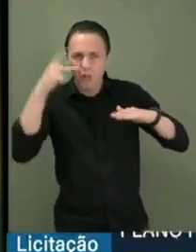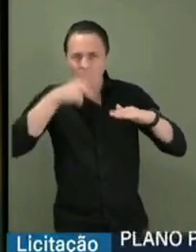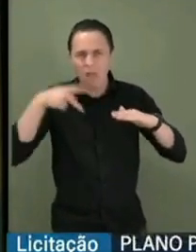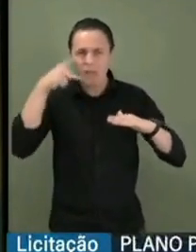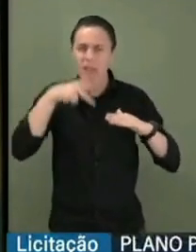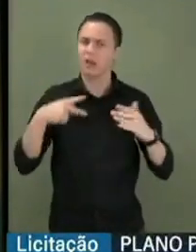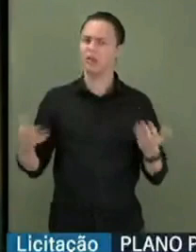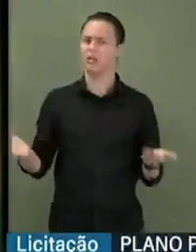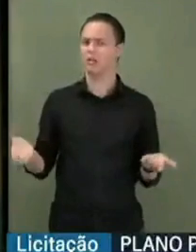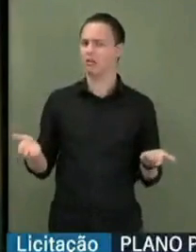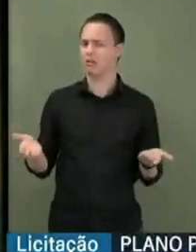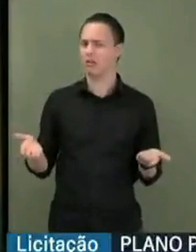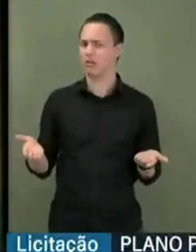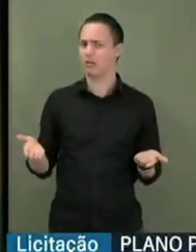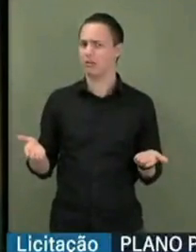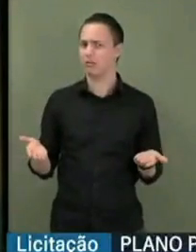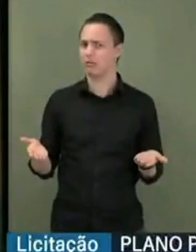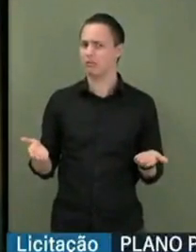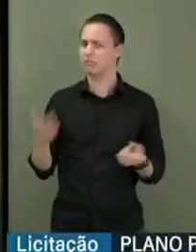Porque, segundo